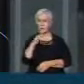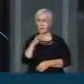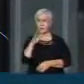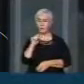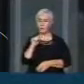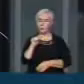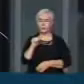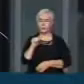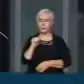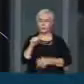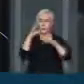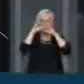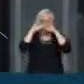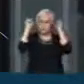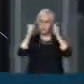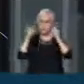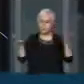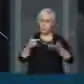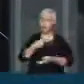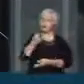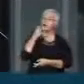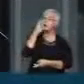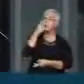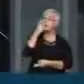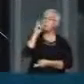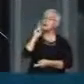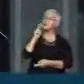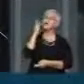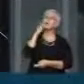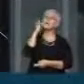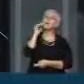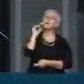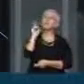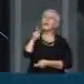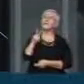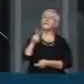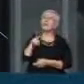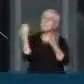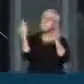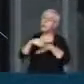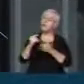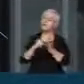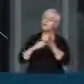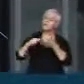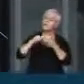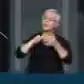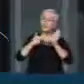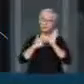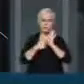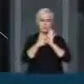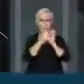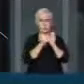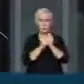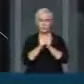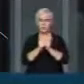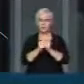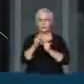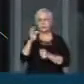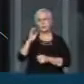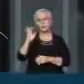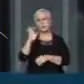ver agora que as minhas palavras foram comprovadas, item por item, pelo Tribunal de Contas